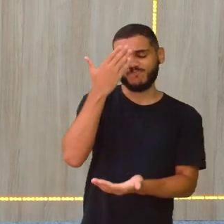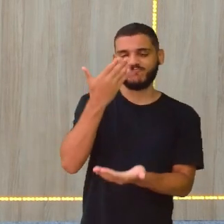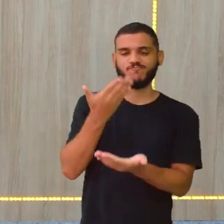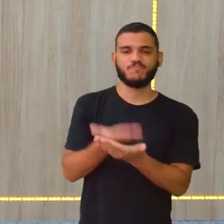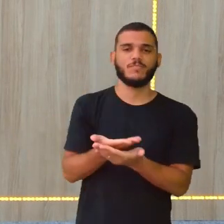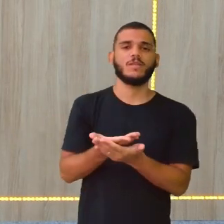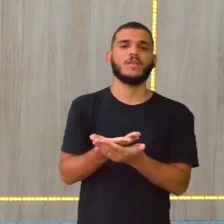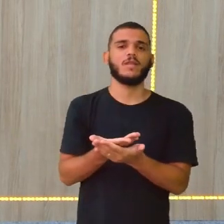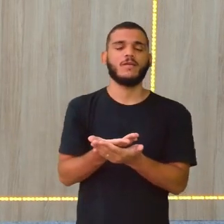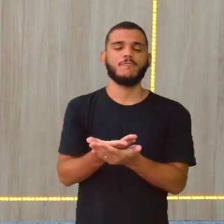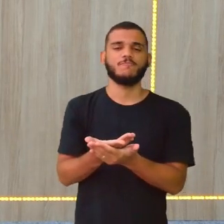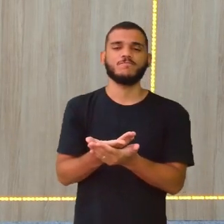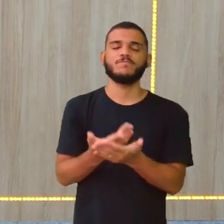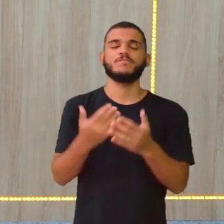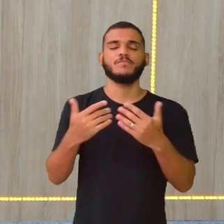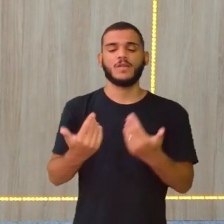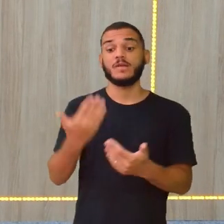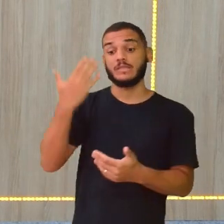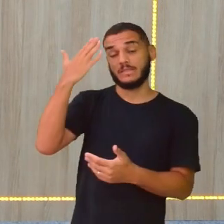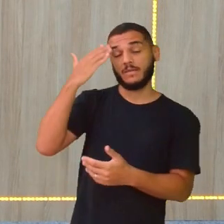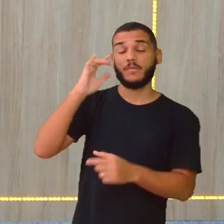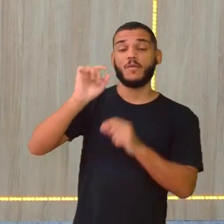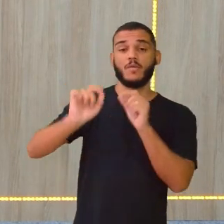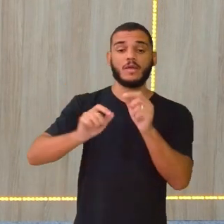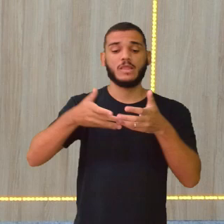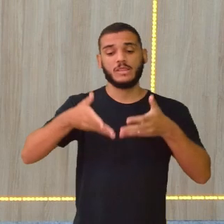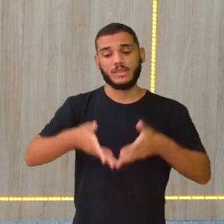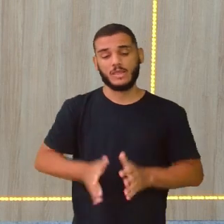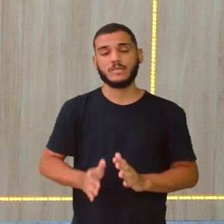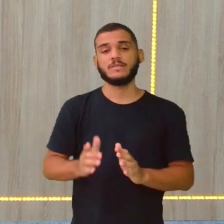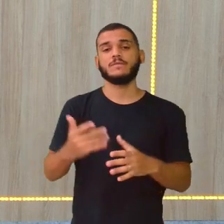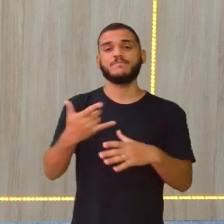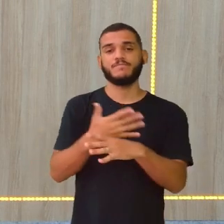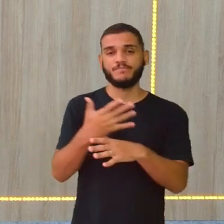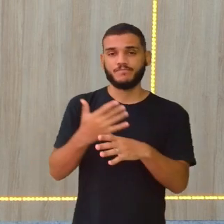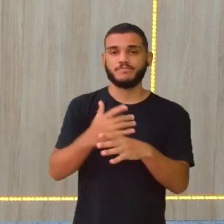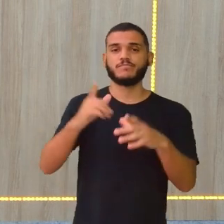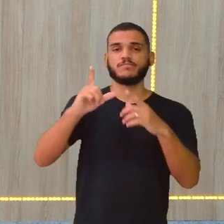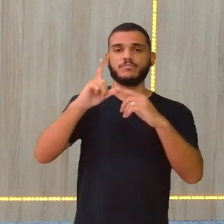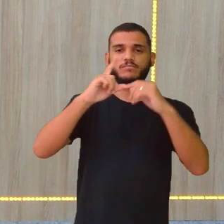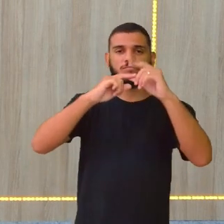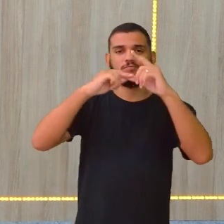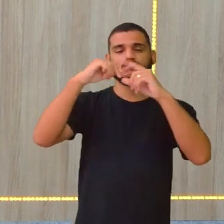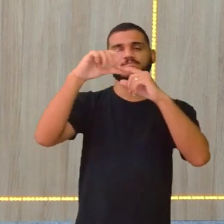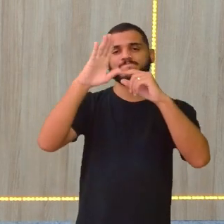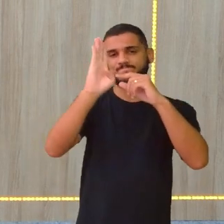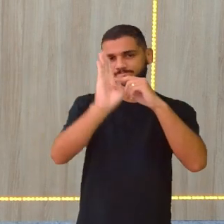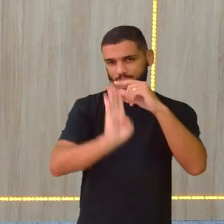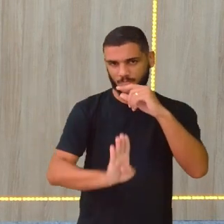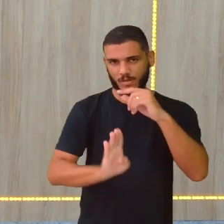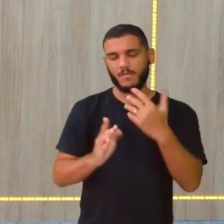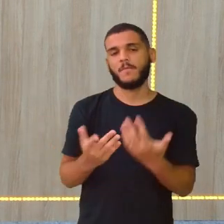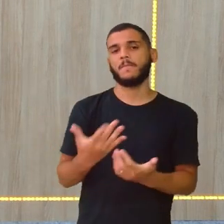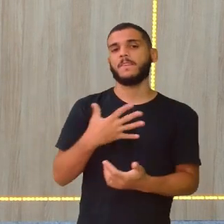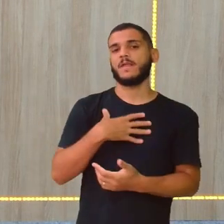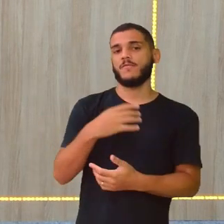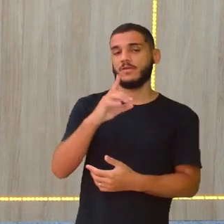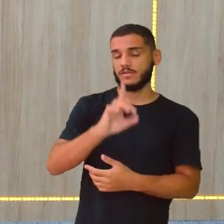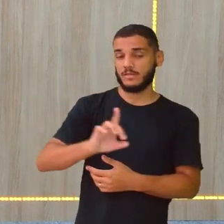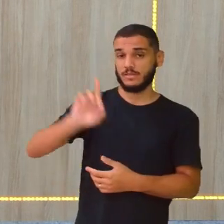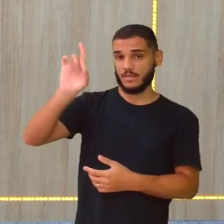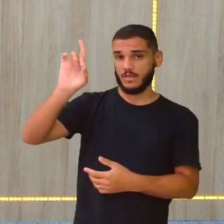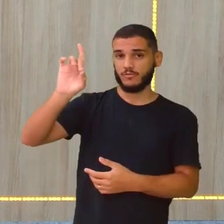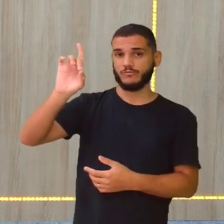não é? Eles sabiam que iria nascer em Belém o Filho de Deus, não é? Deus como Criador,